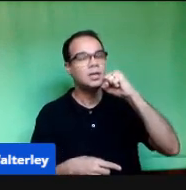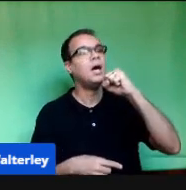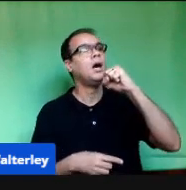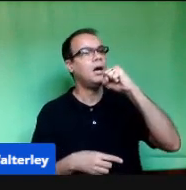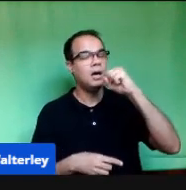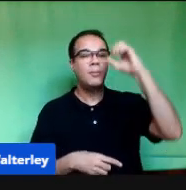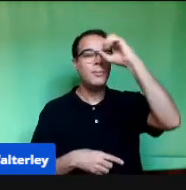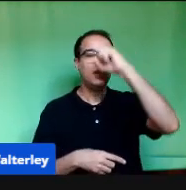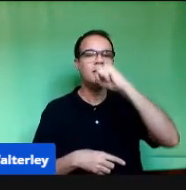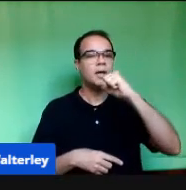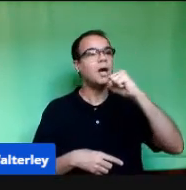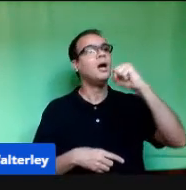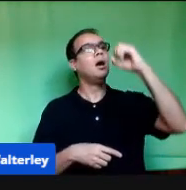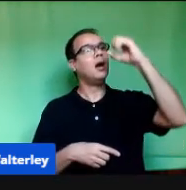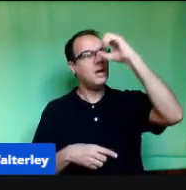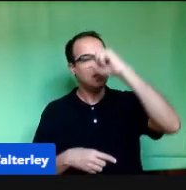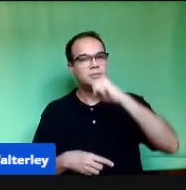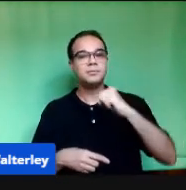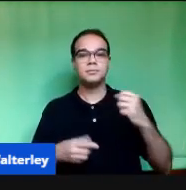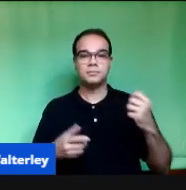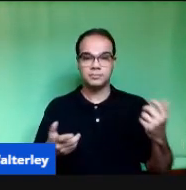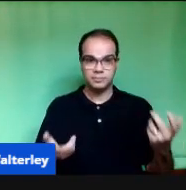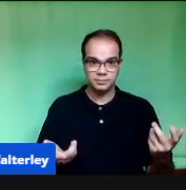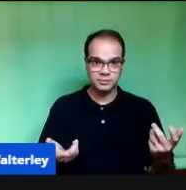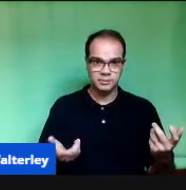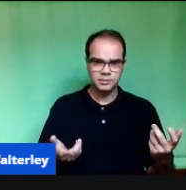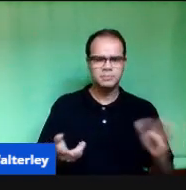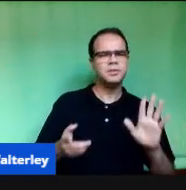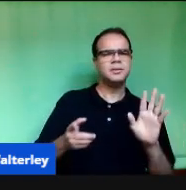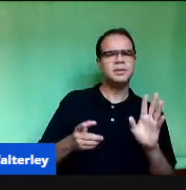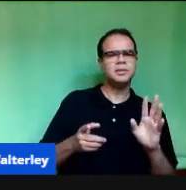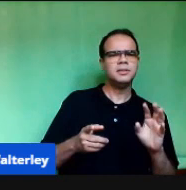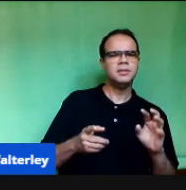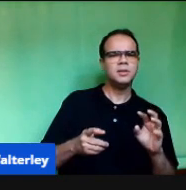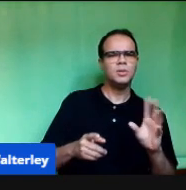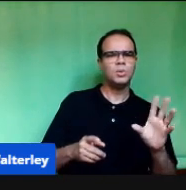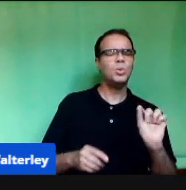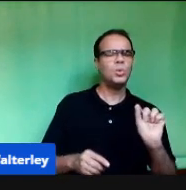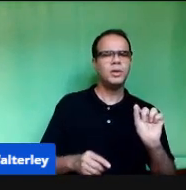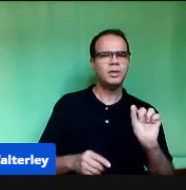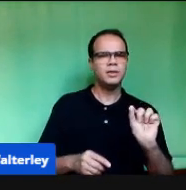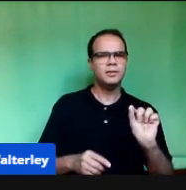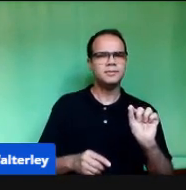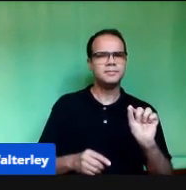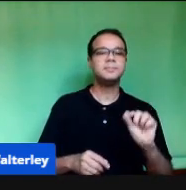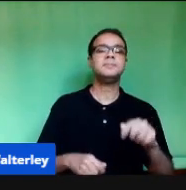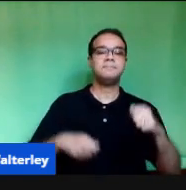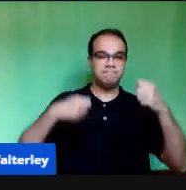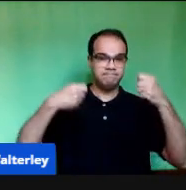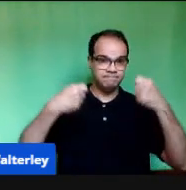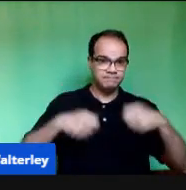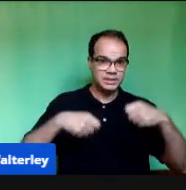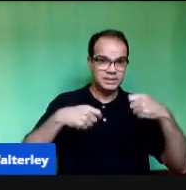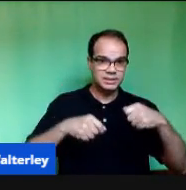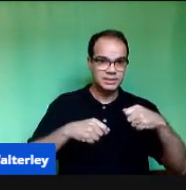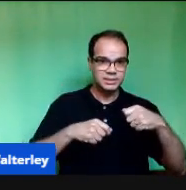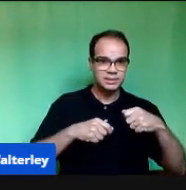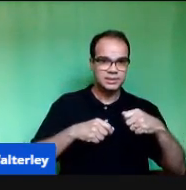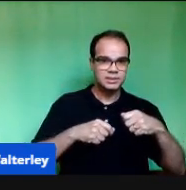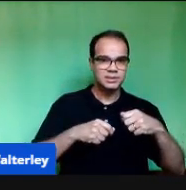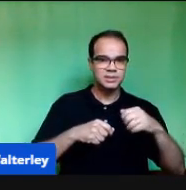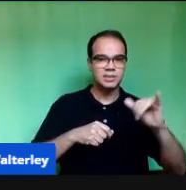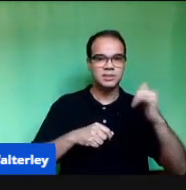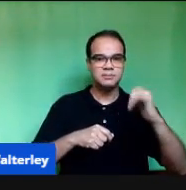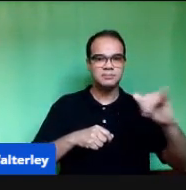do orientador? O orientador ele precisa ser bem informado, Atividades pedagógicas, formações